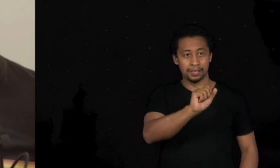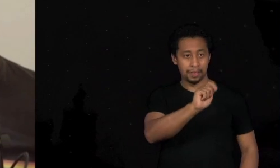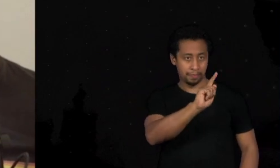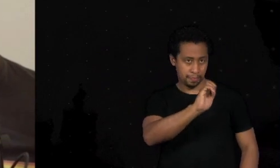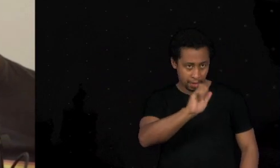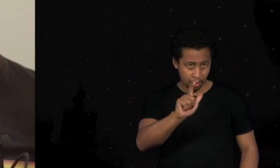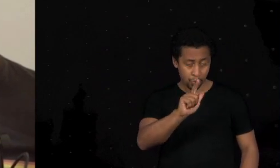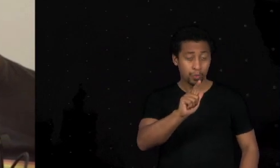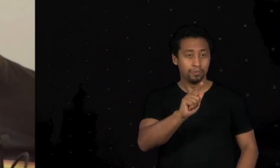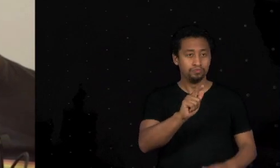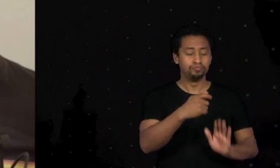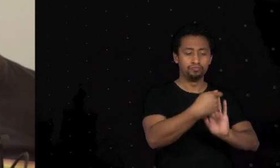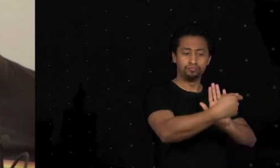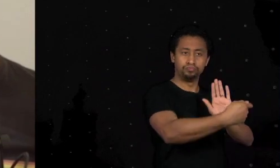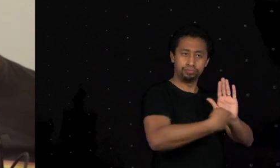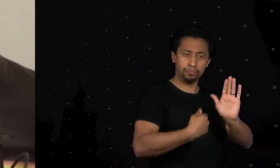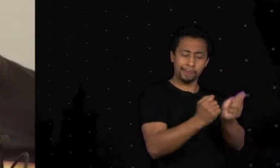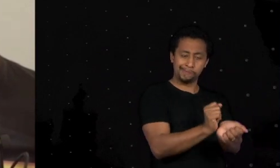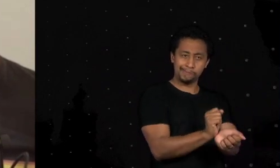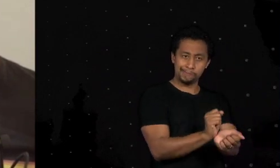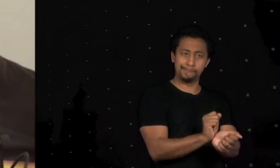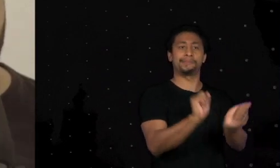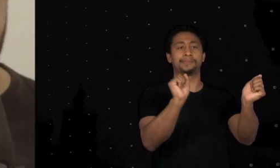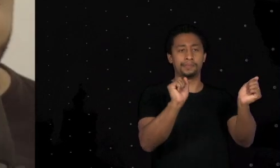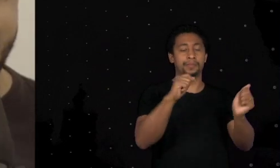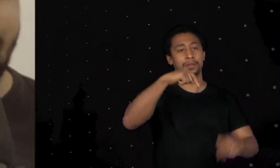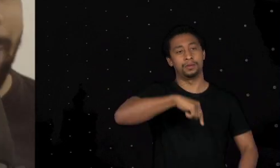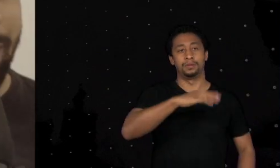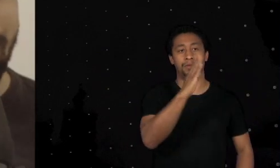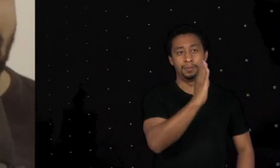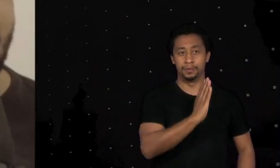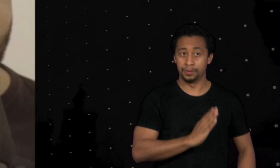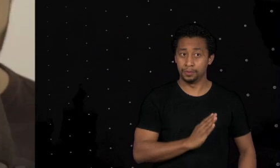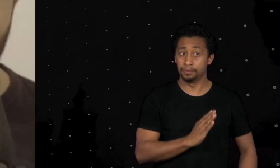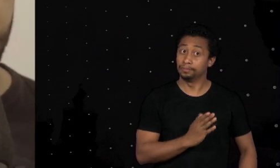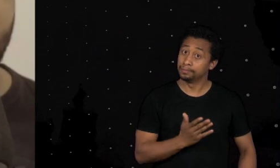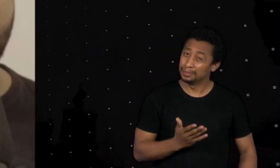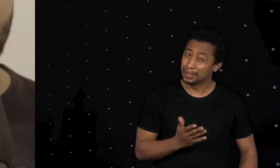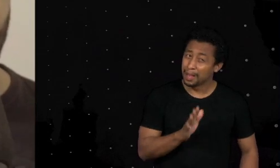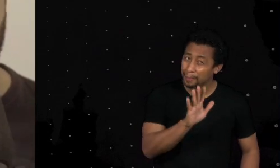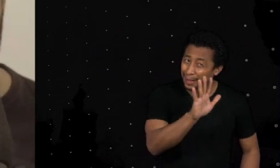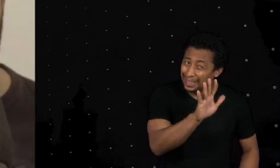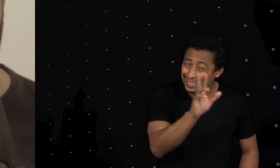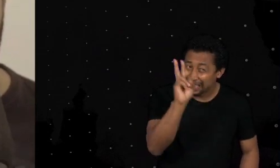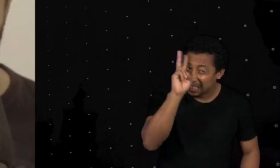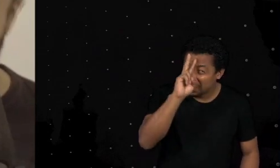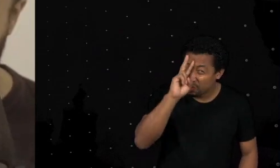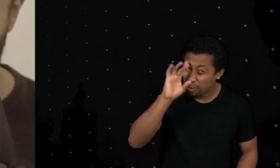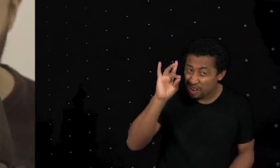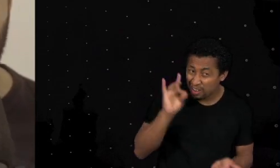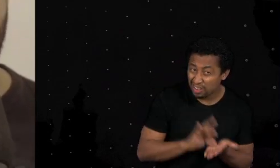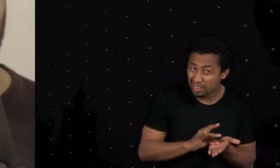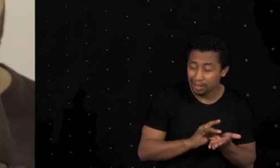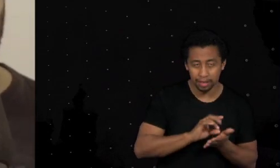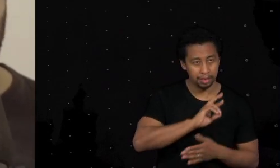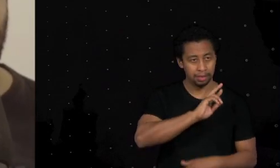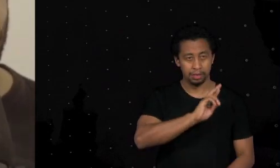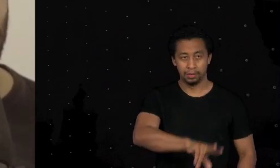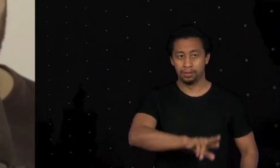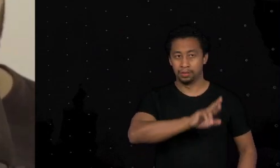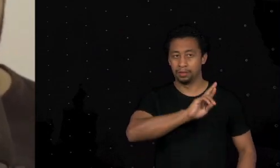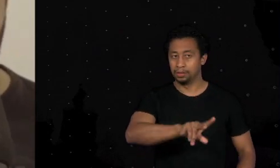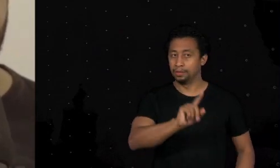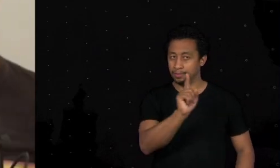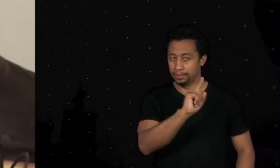grande redentora dos escravizados do Brasil. Bom, a gente sabe que não é bem essa história, que ela não é